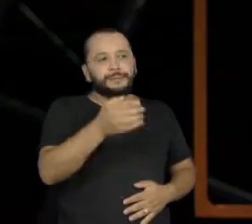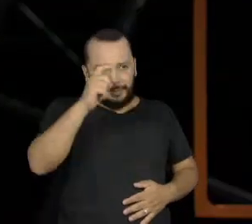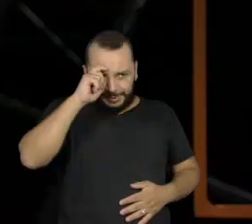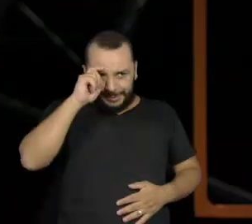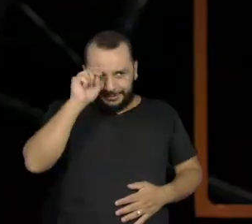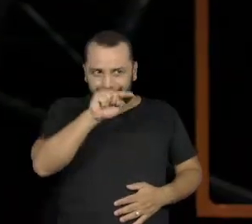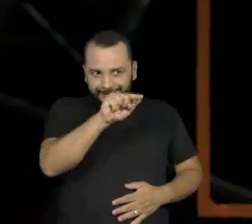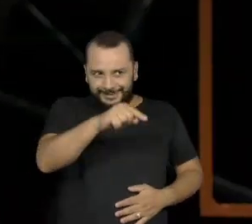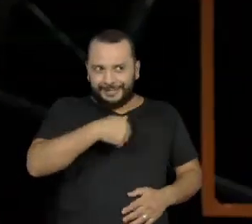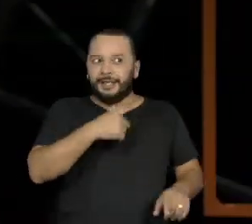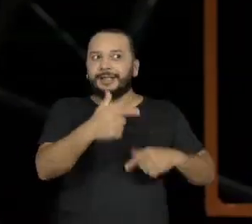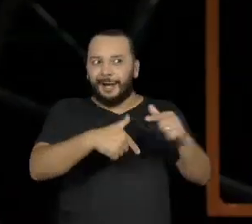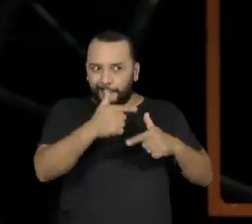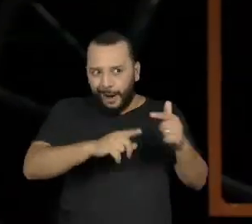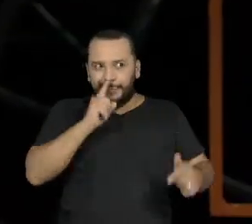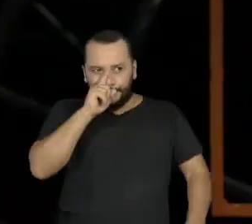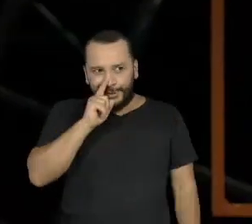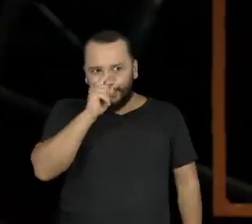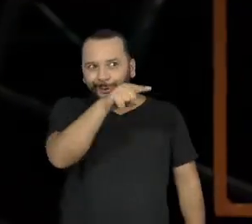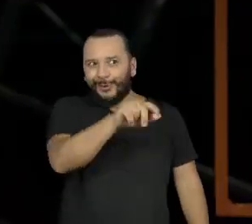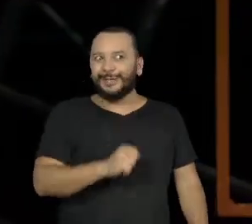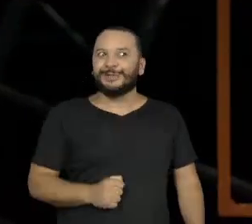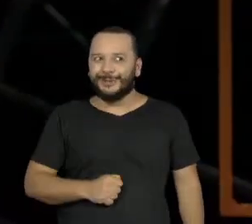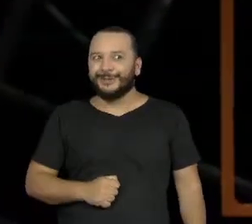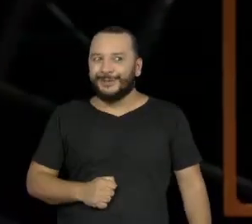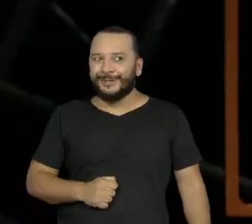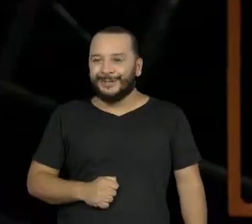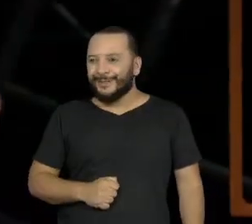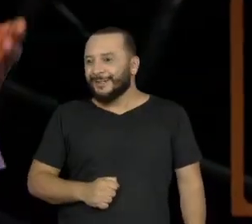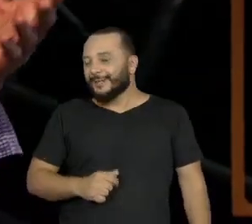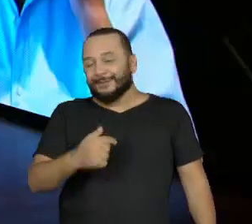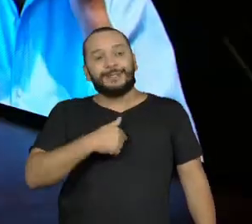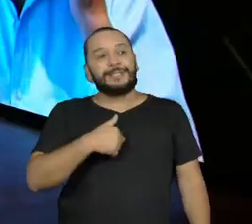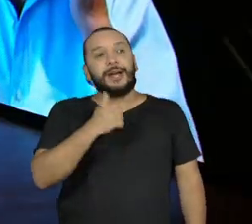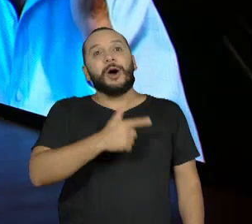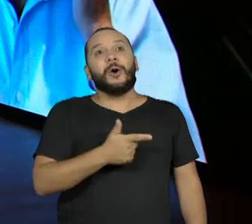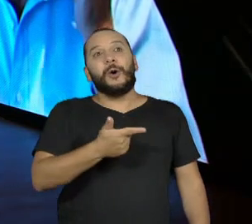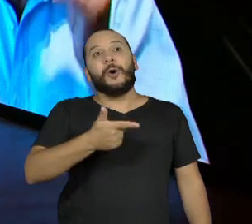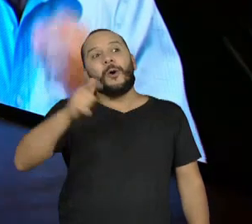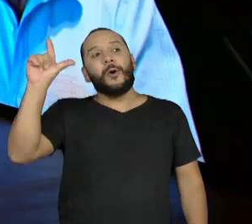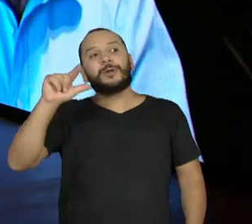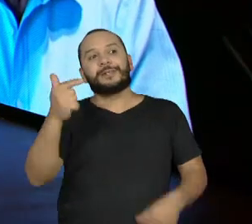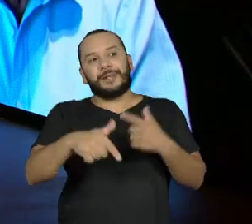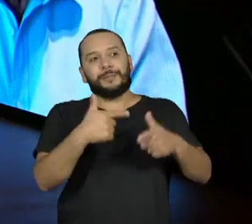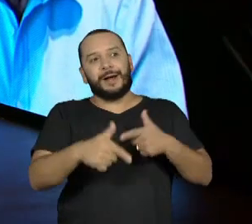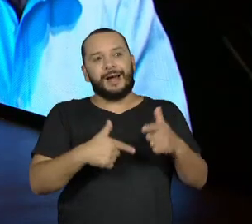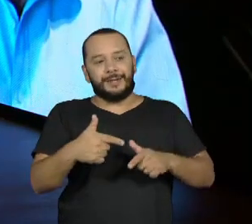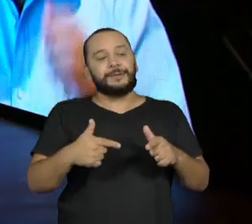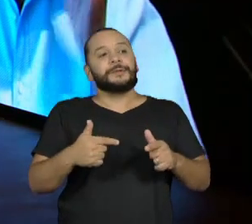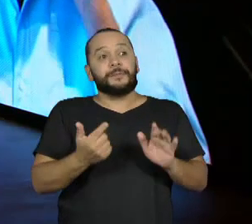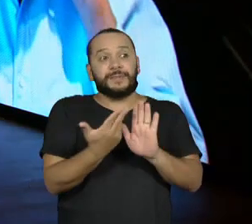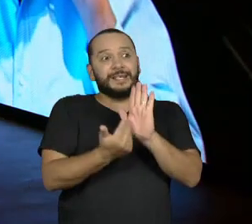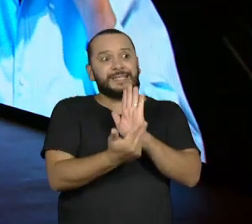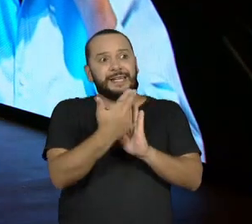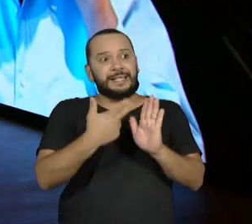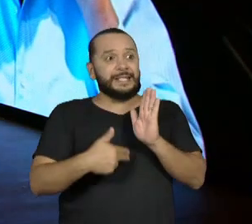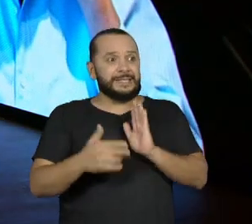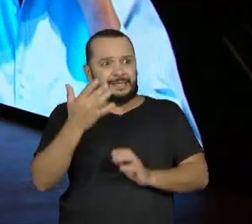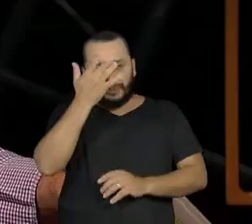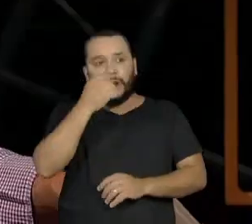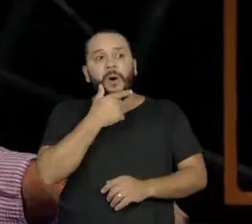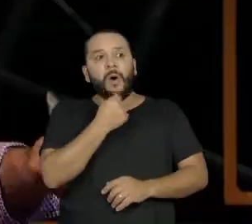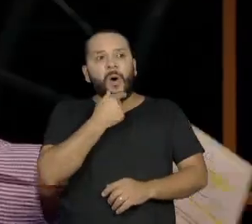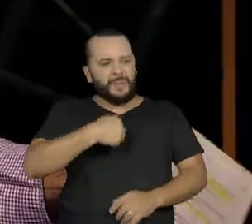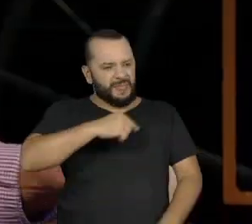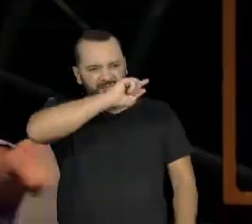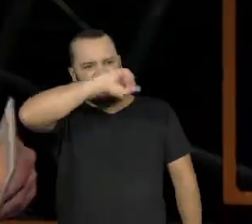depois desses empregos perigosos que você teve, você foi tentar arranjar emprego também como desenhista e levou um não, assim, logo de